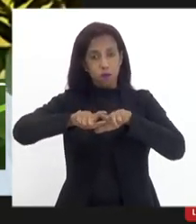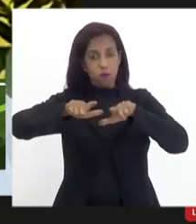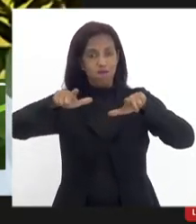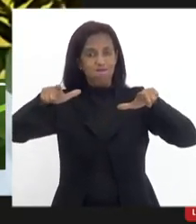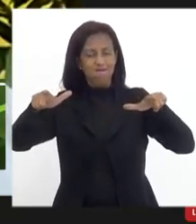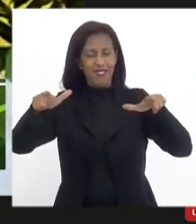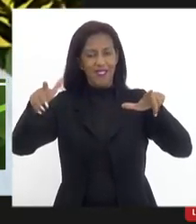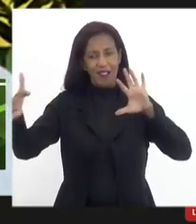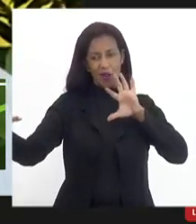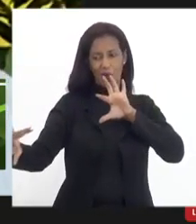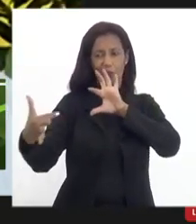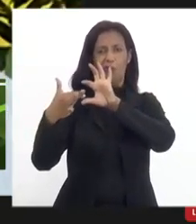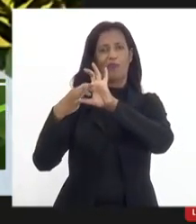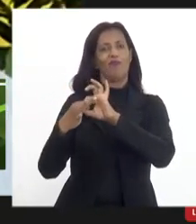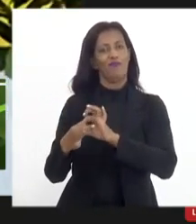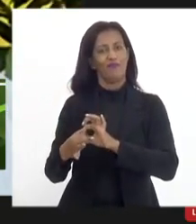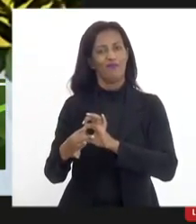escuta.